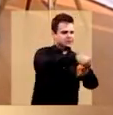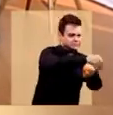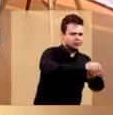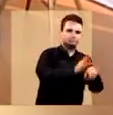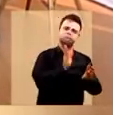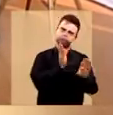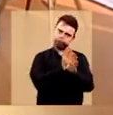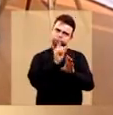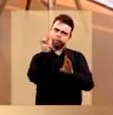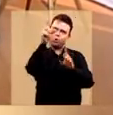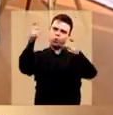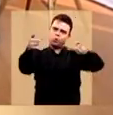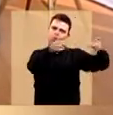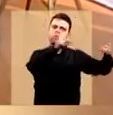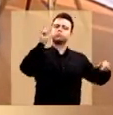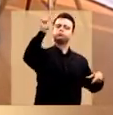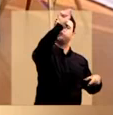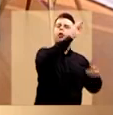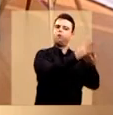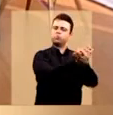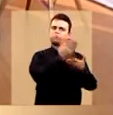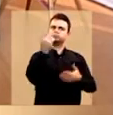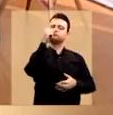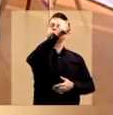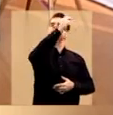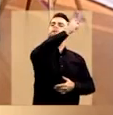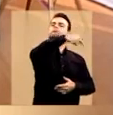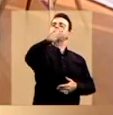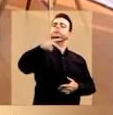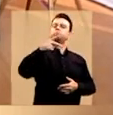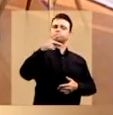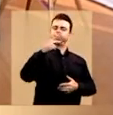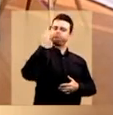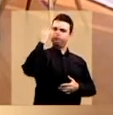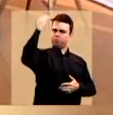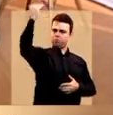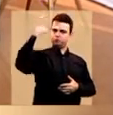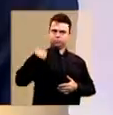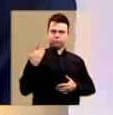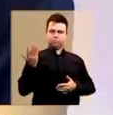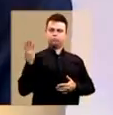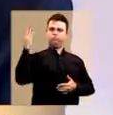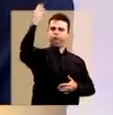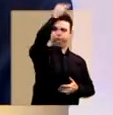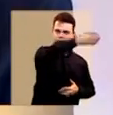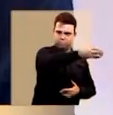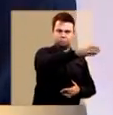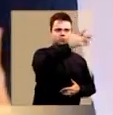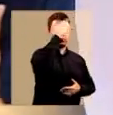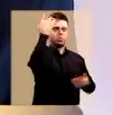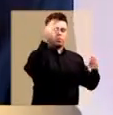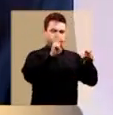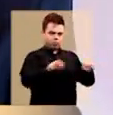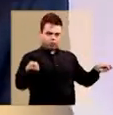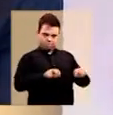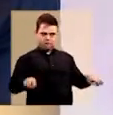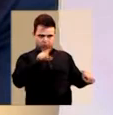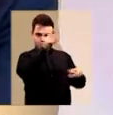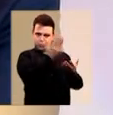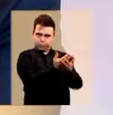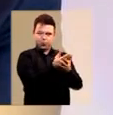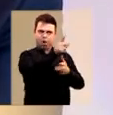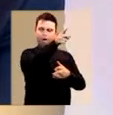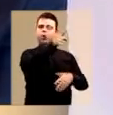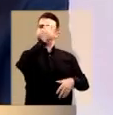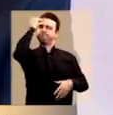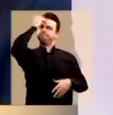de alguns locais, como, por exemplo, eu fui aluno do professor Camiguele Munanga. Então, os alunos já chegavam com uma